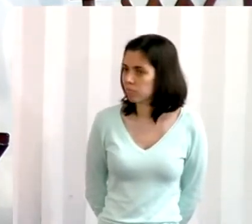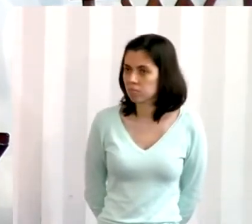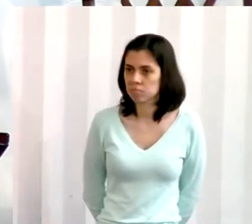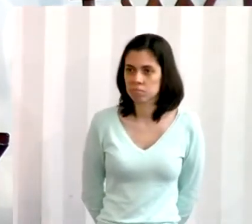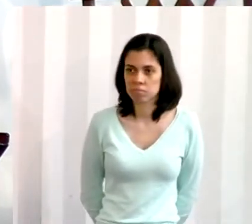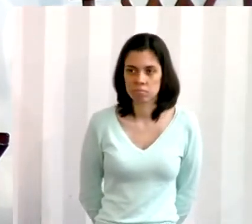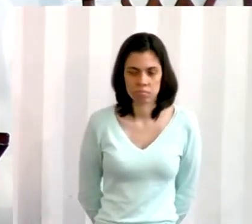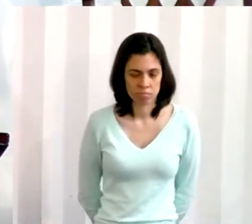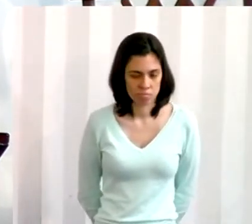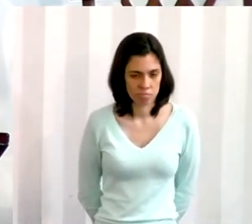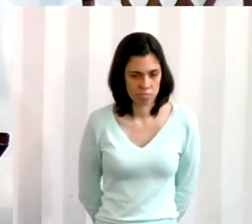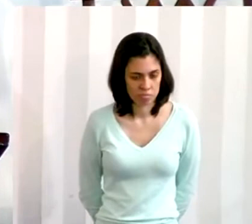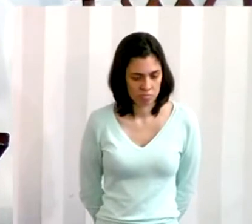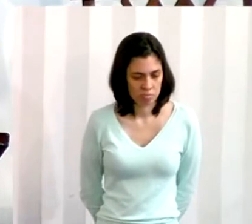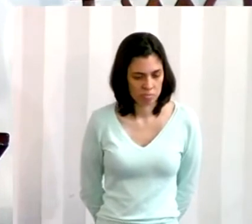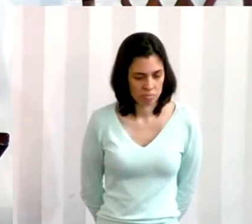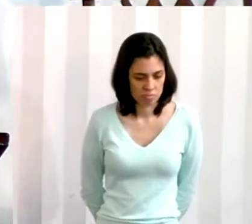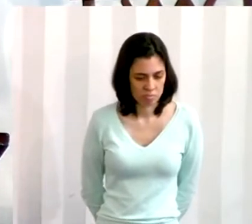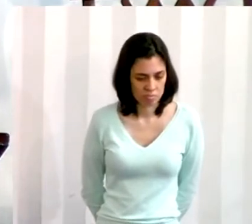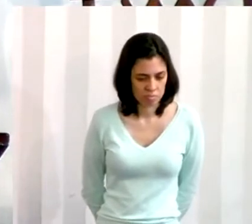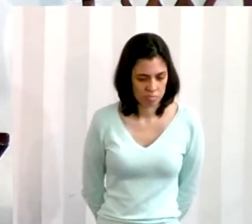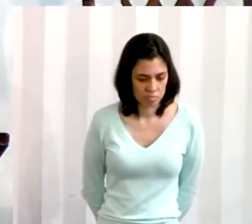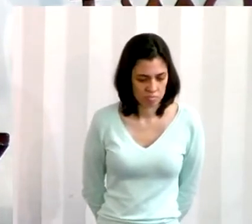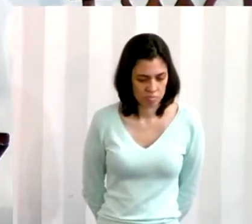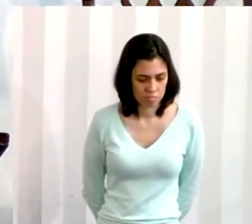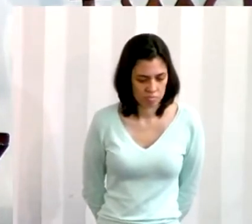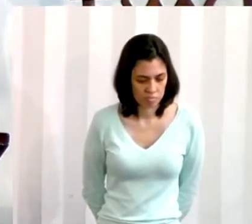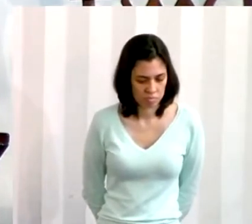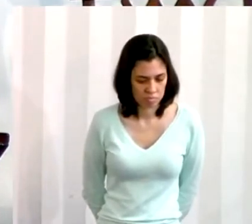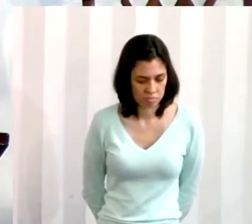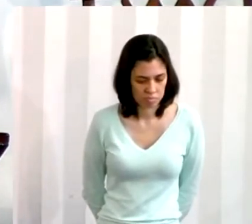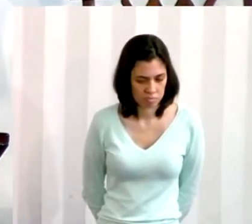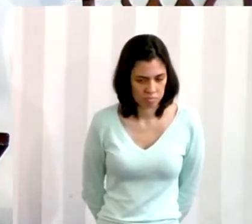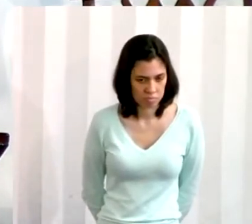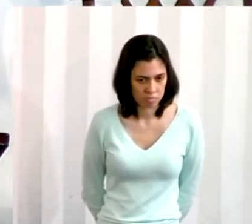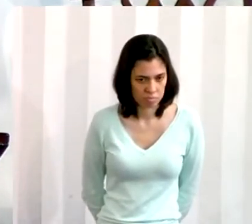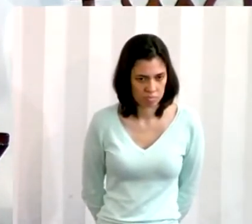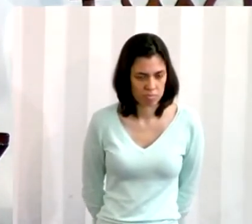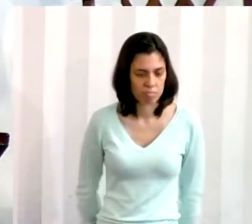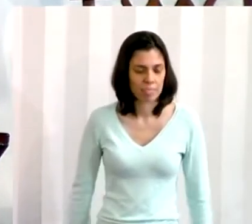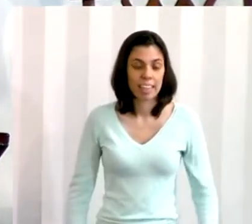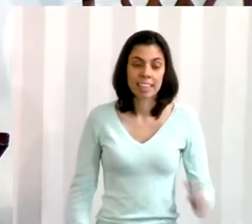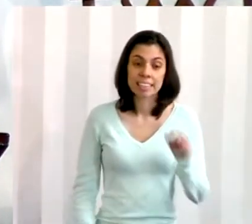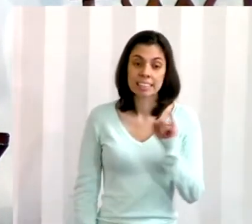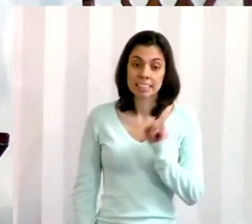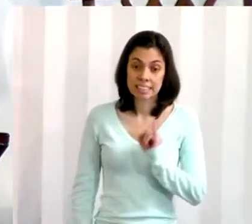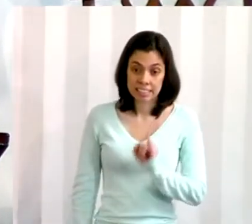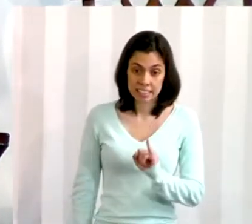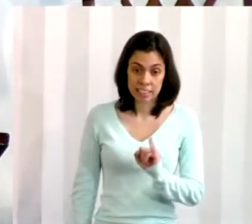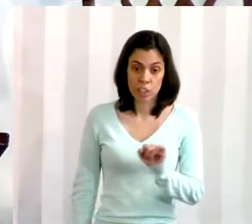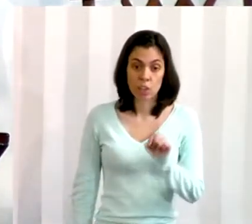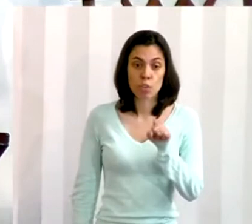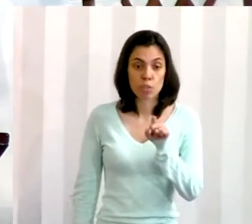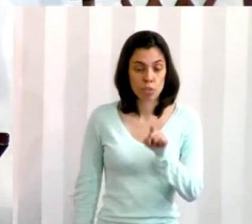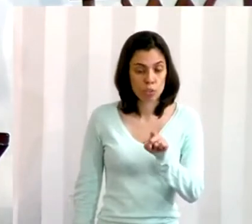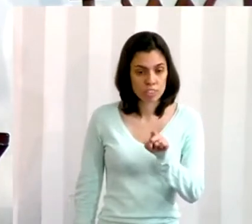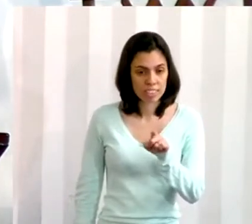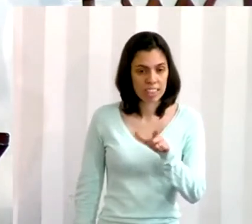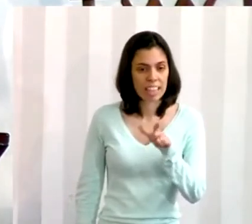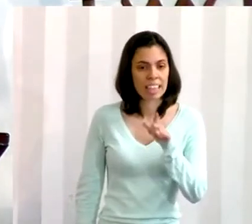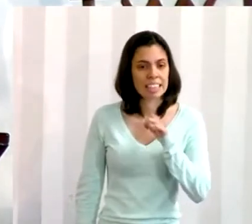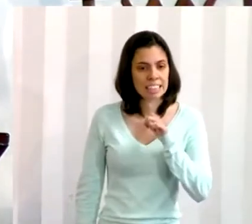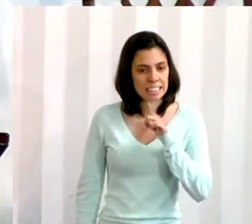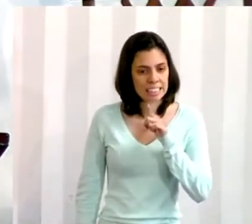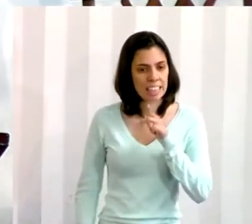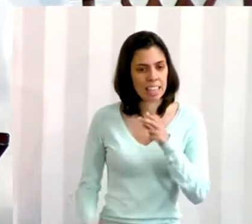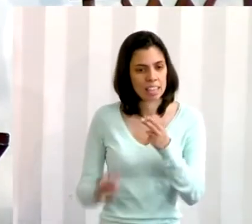impaciência. Quem exerce paciência, seguramente receberá paciência em relação aos seus